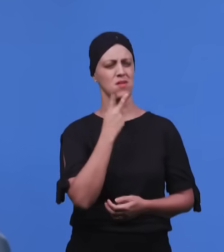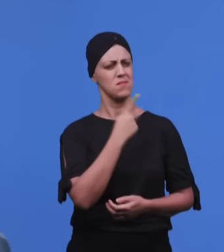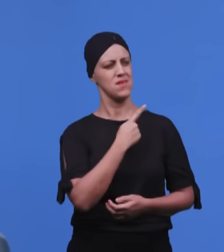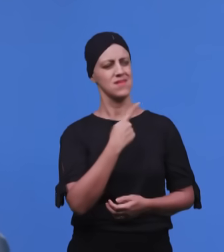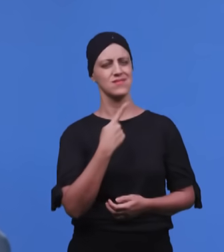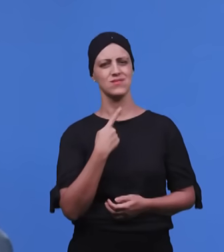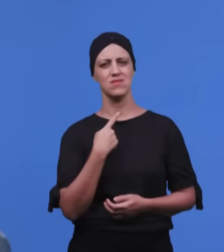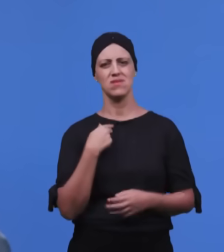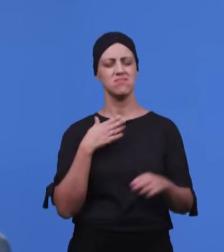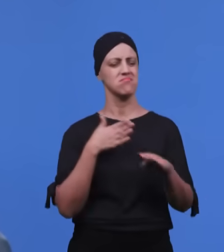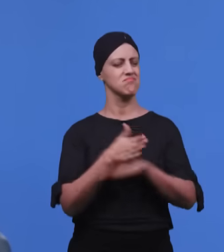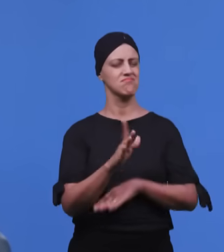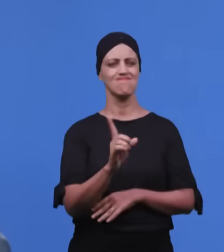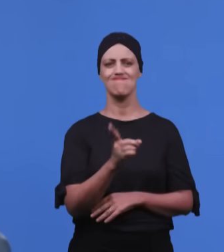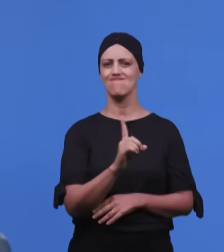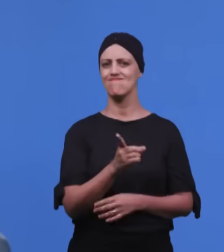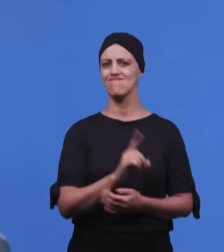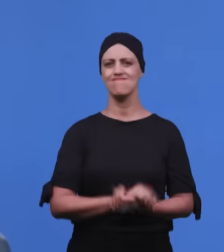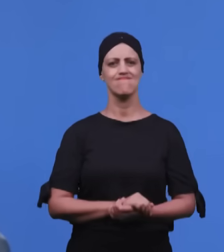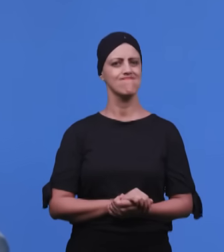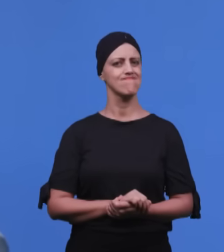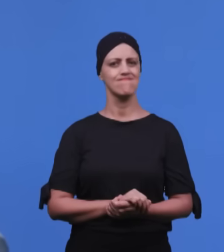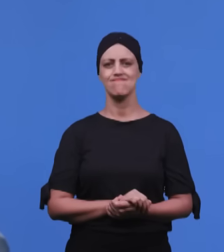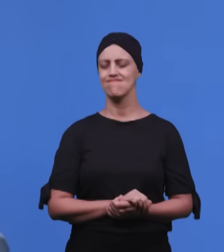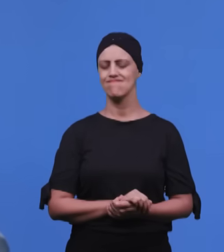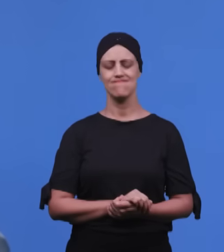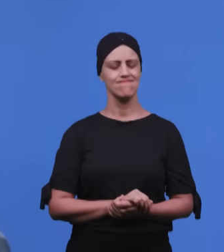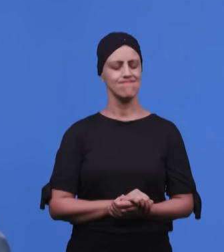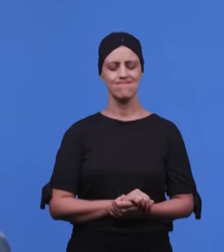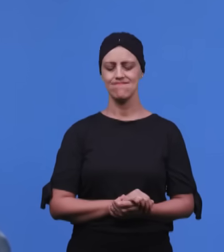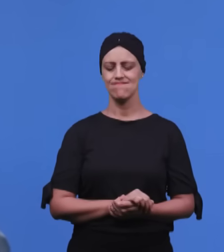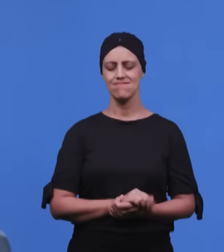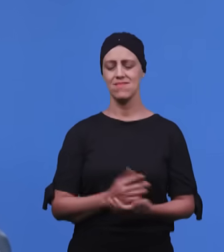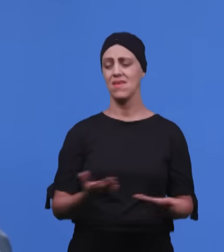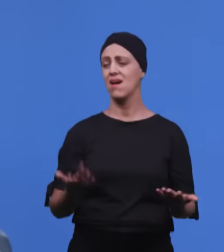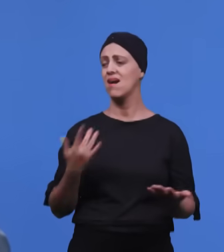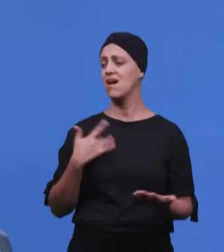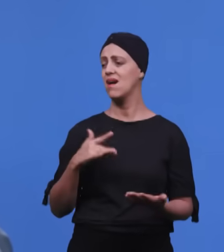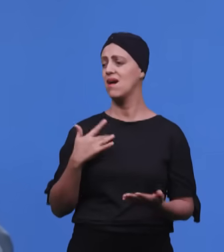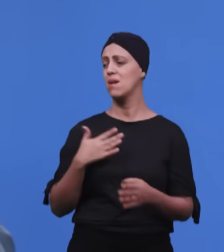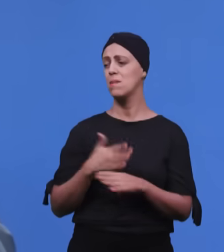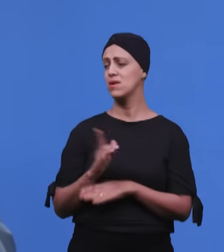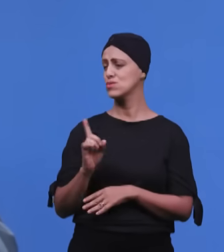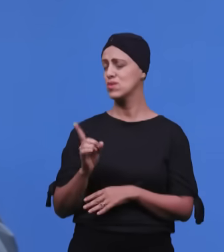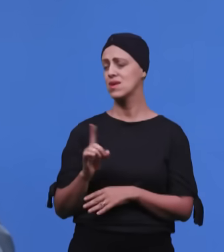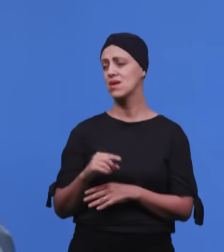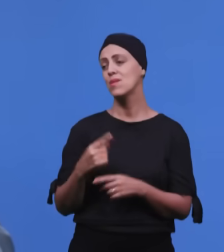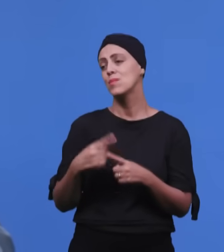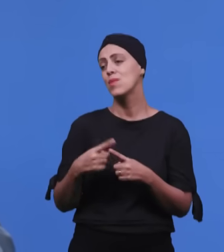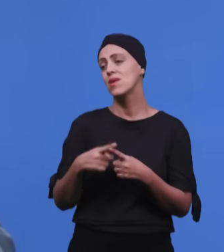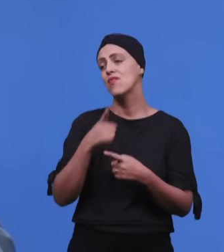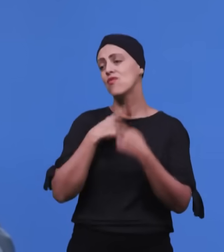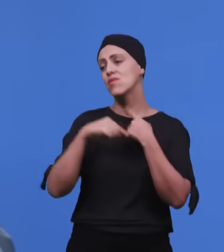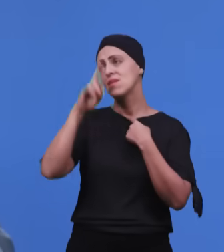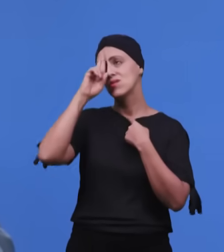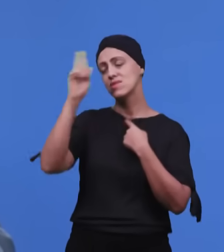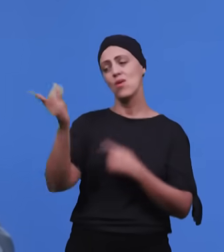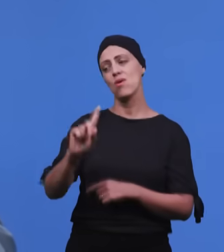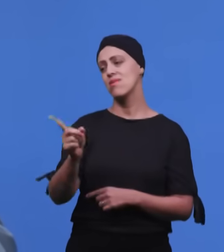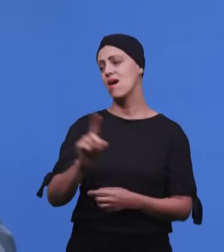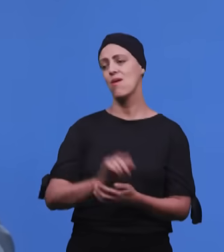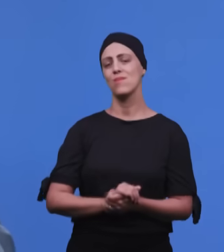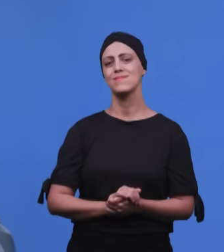falou pastor Eu não passei não passou não passou porque não era a vontade do Senhor